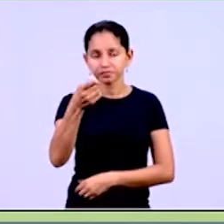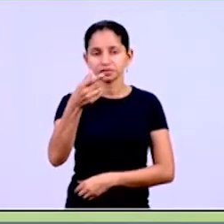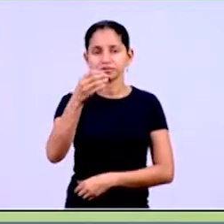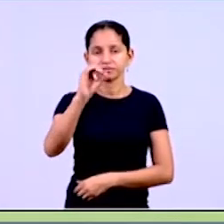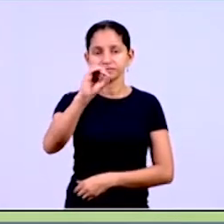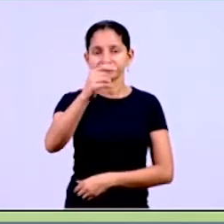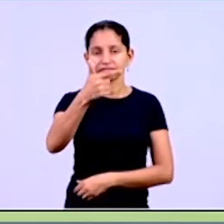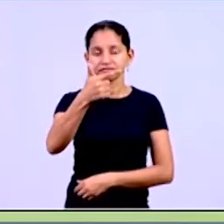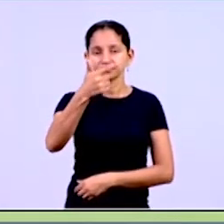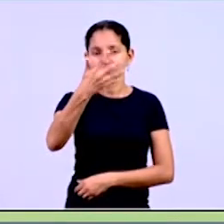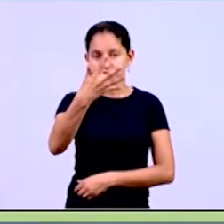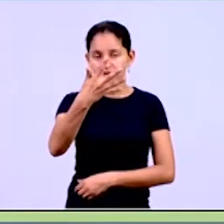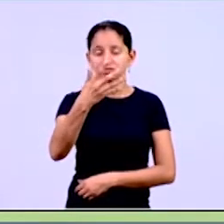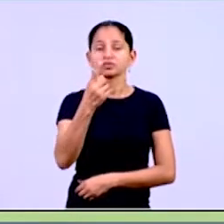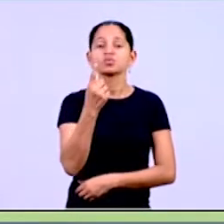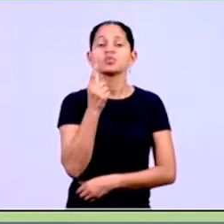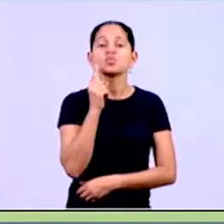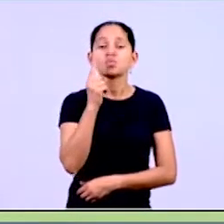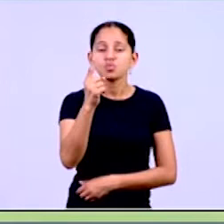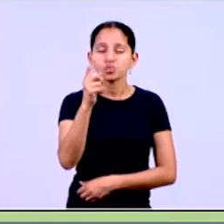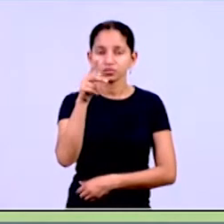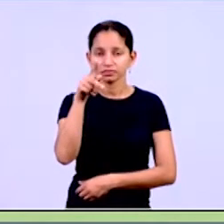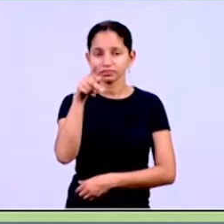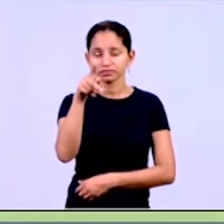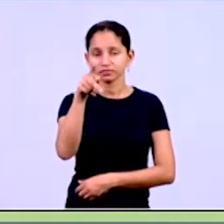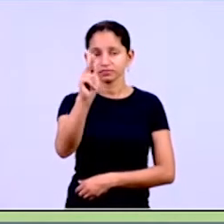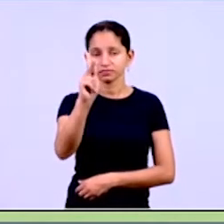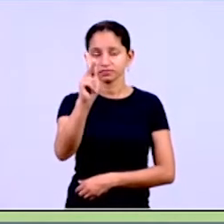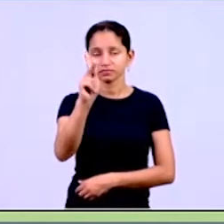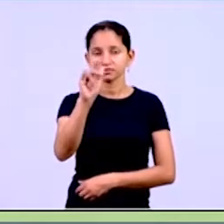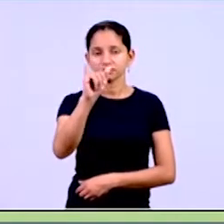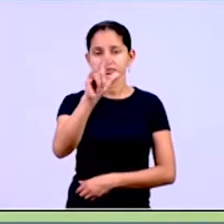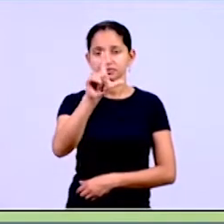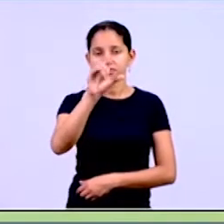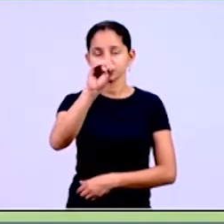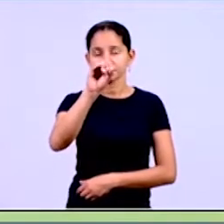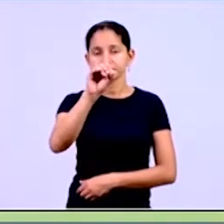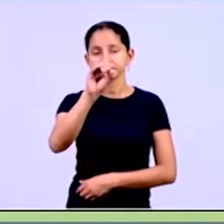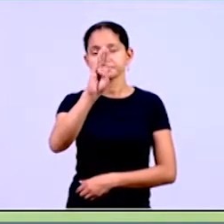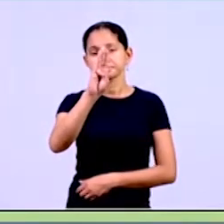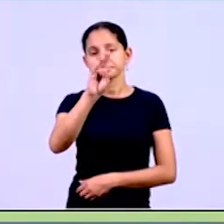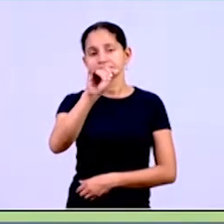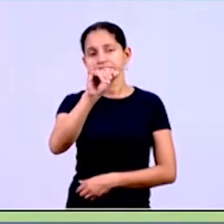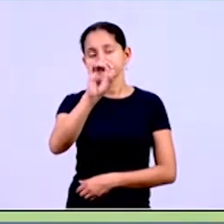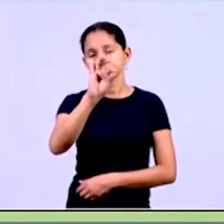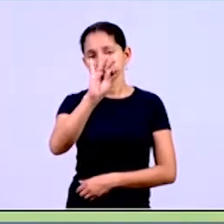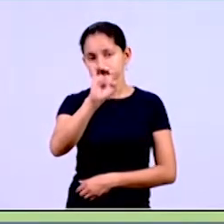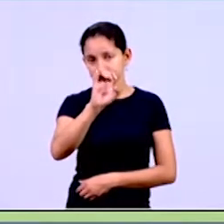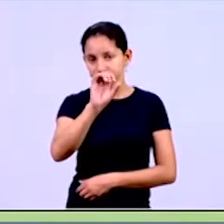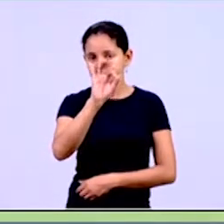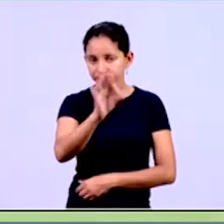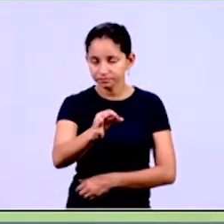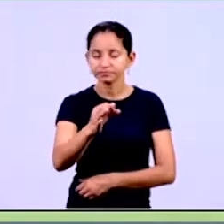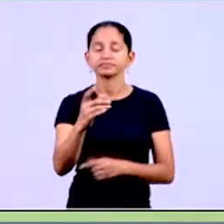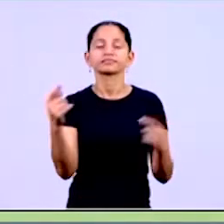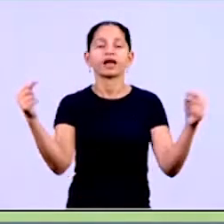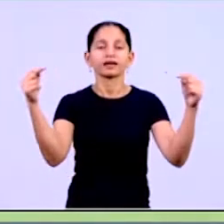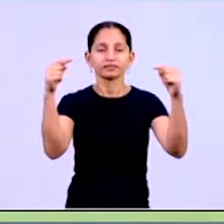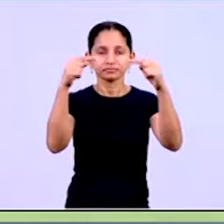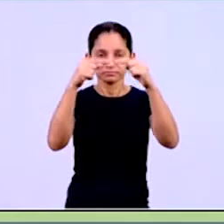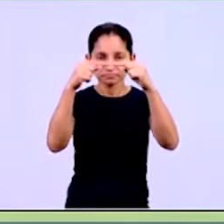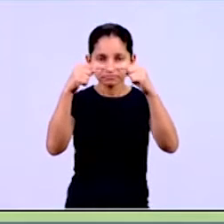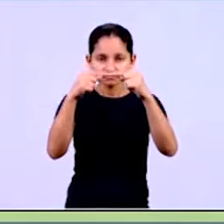1 KB ou kilobyte. 1024 kilobytes equivale a